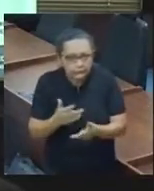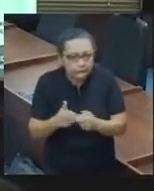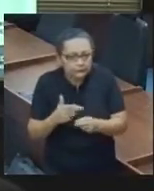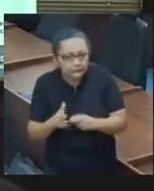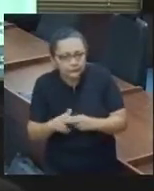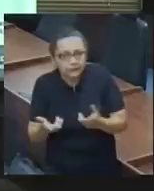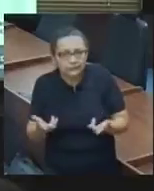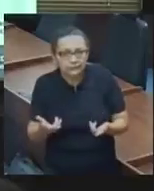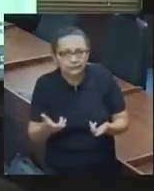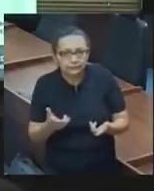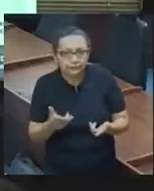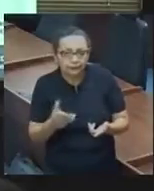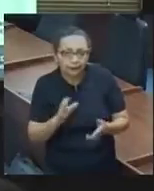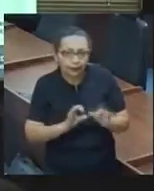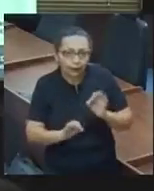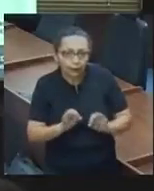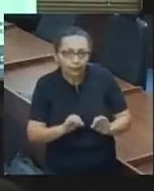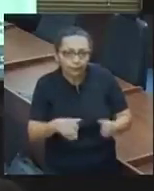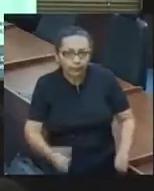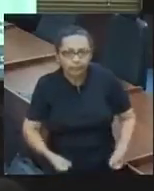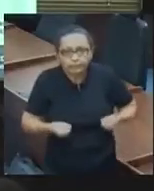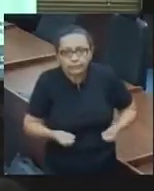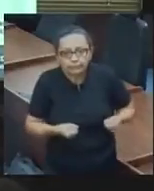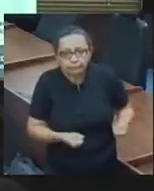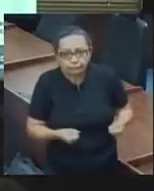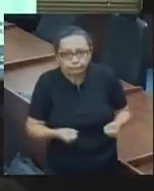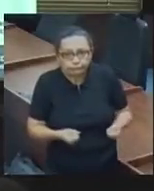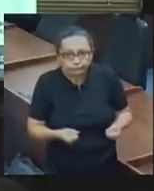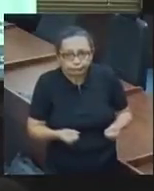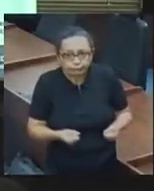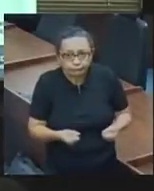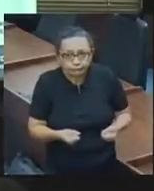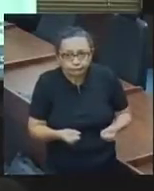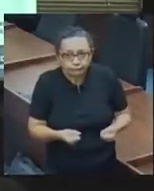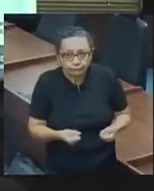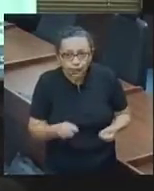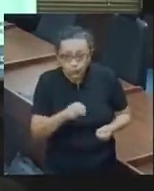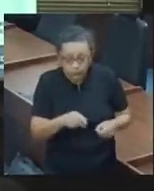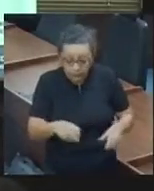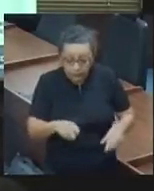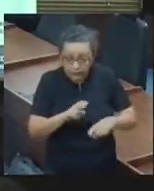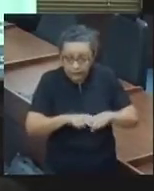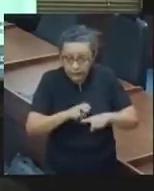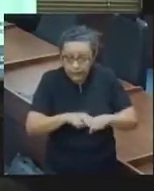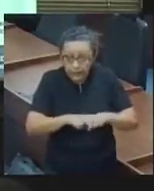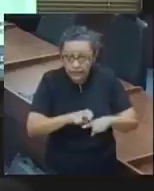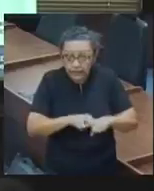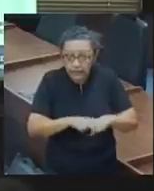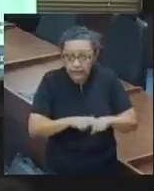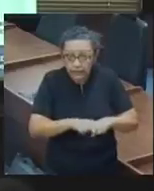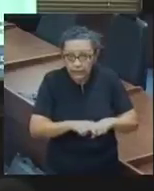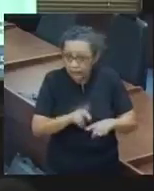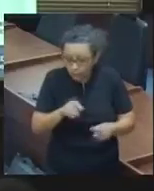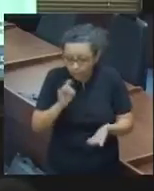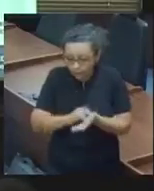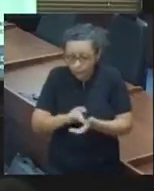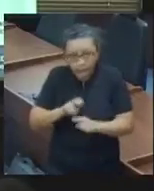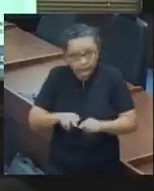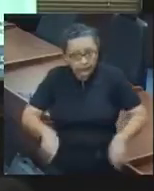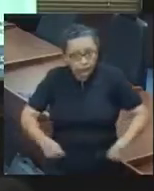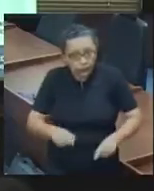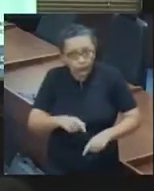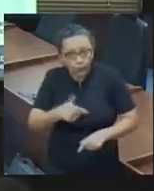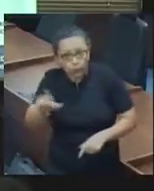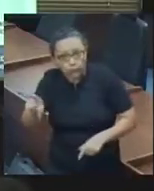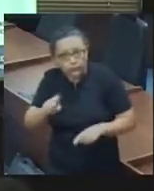desde sempre carregando a pessoa com deficiência numa cadeira que muitas vezes sequer a sua casa que a cadeira por que a